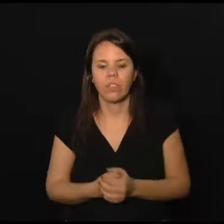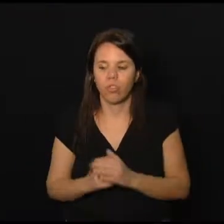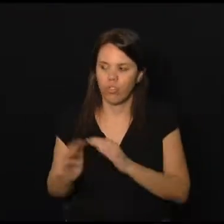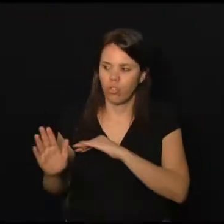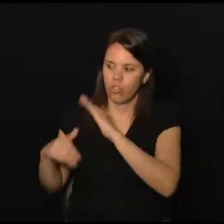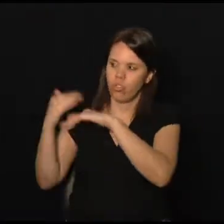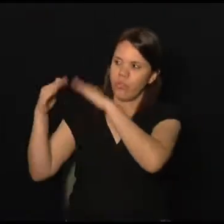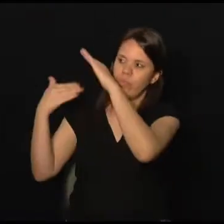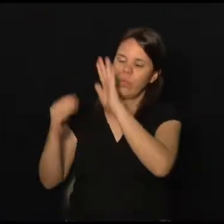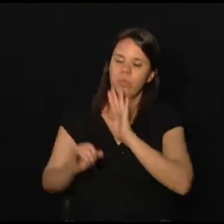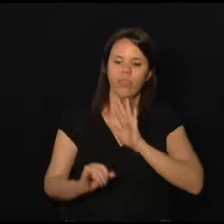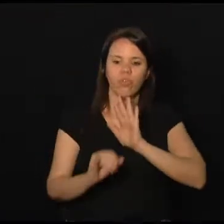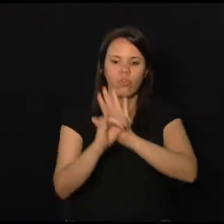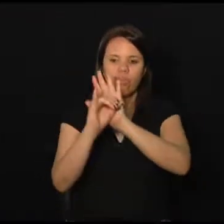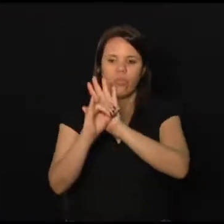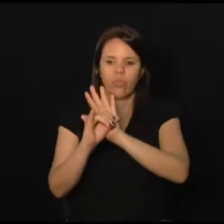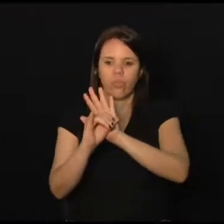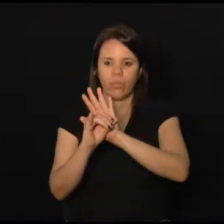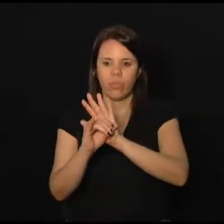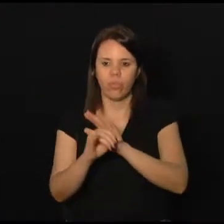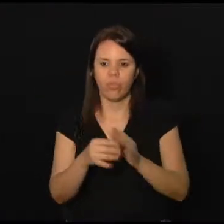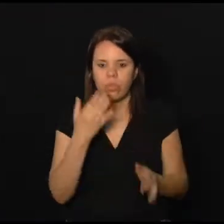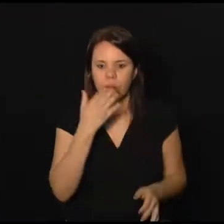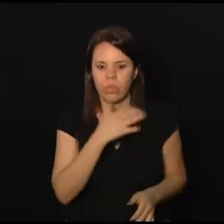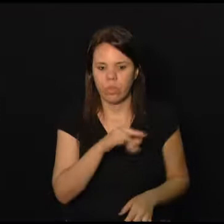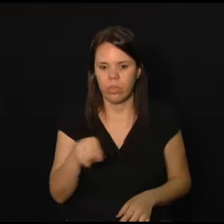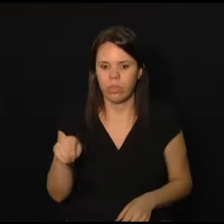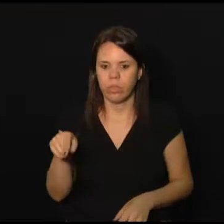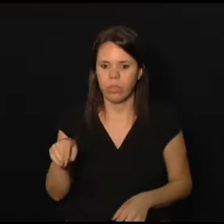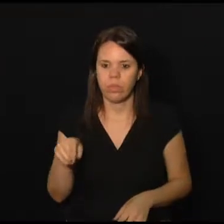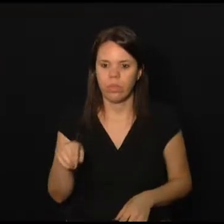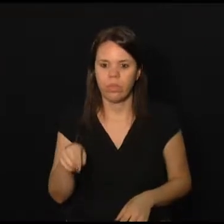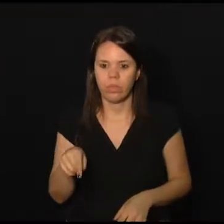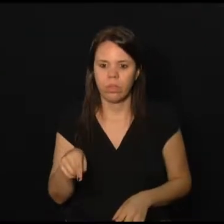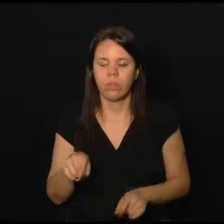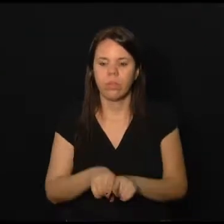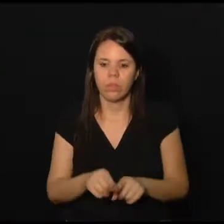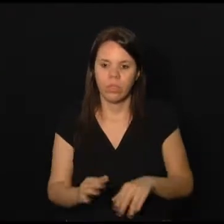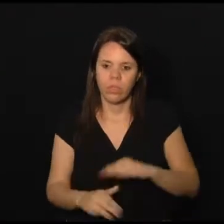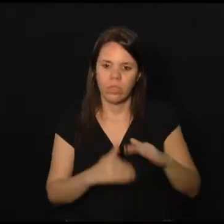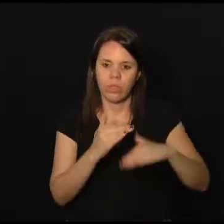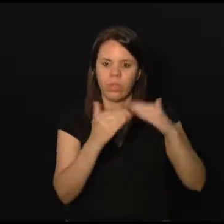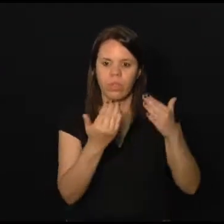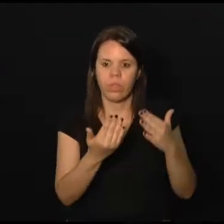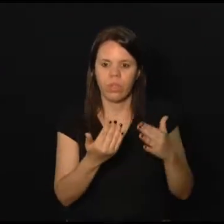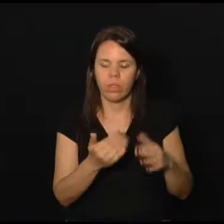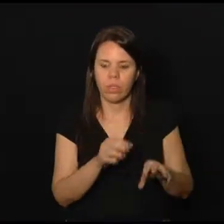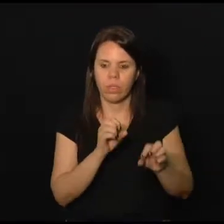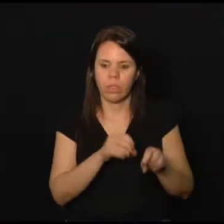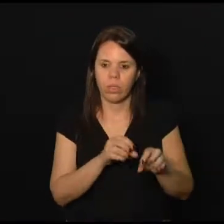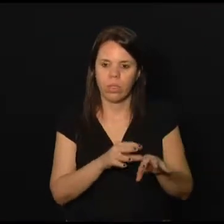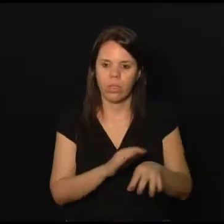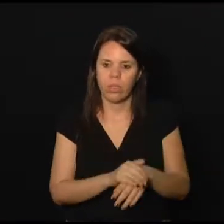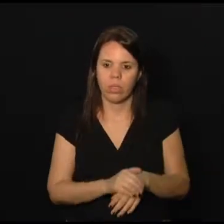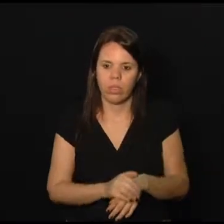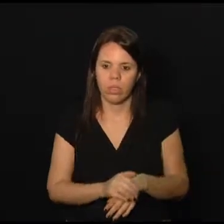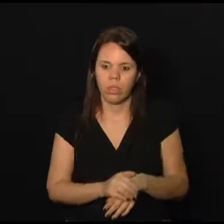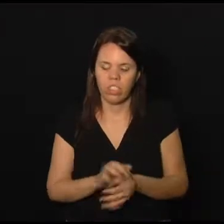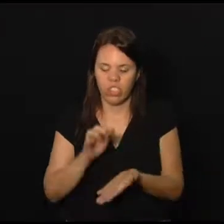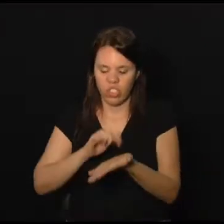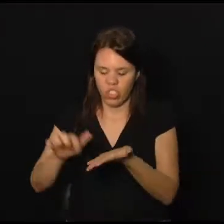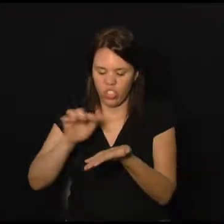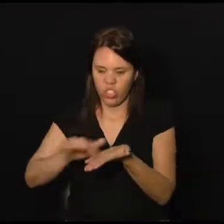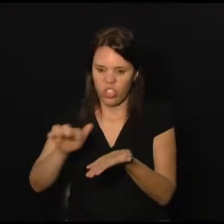desenvolvimento da identidade e crença, essa criança está se desenvolvendo educada pelo